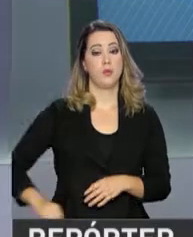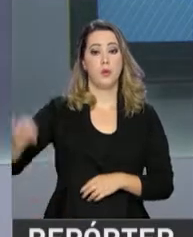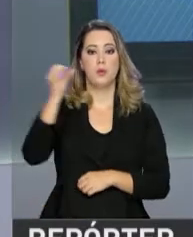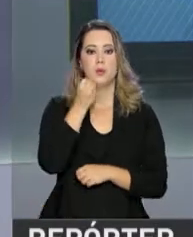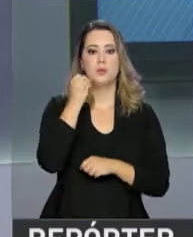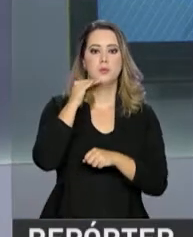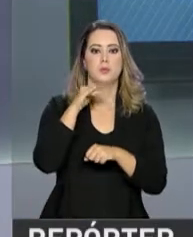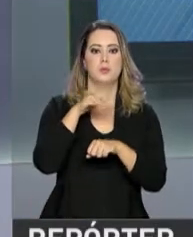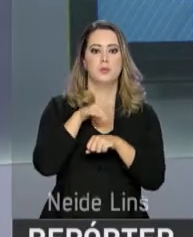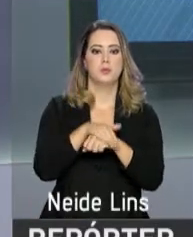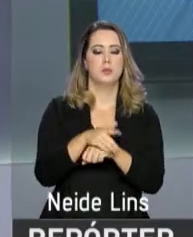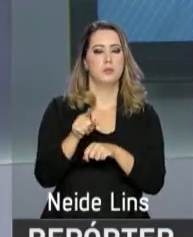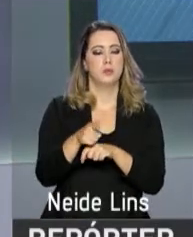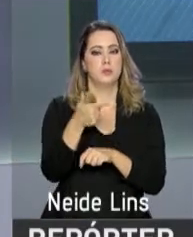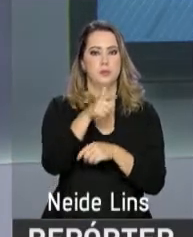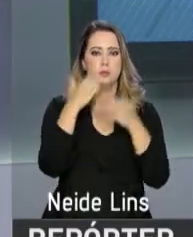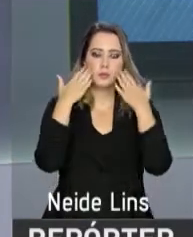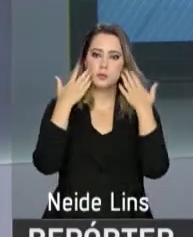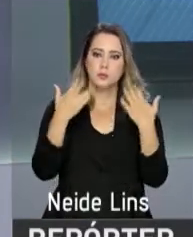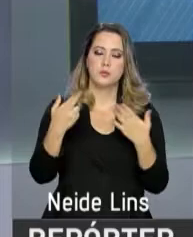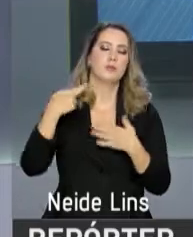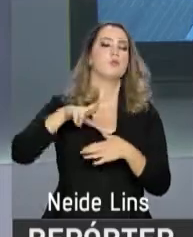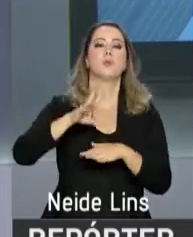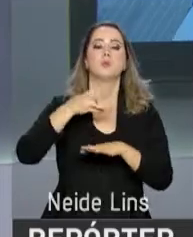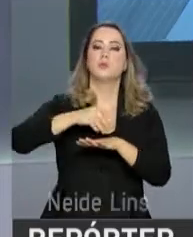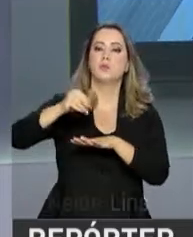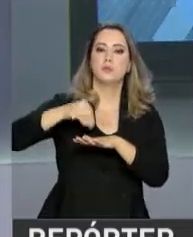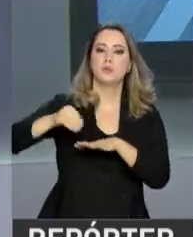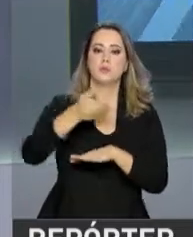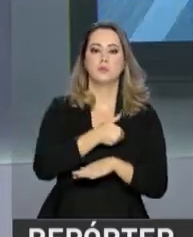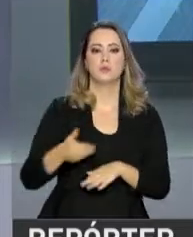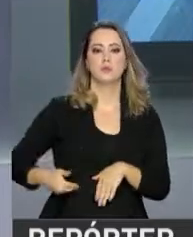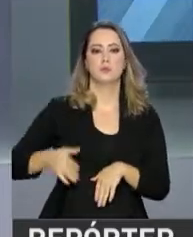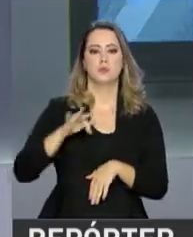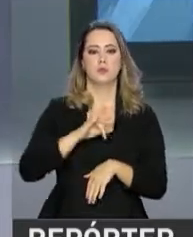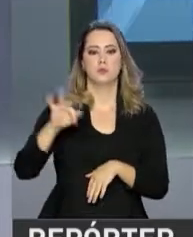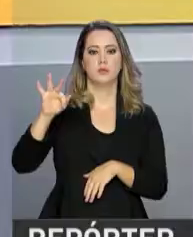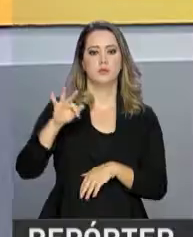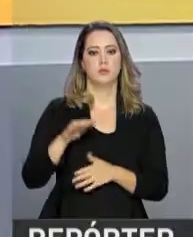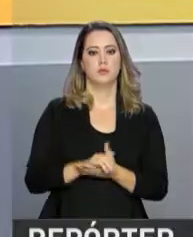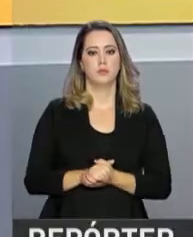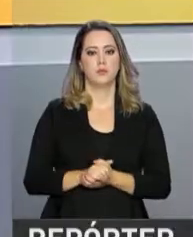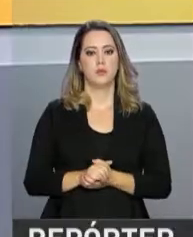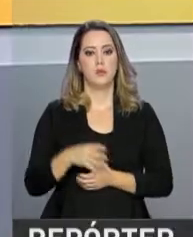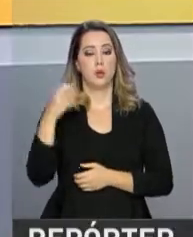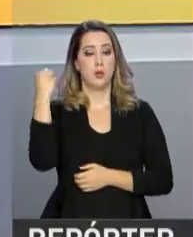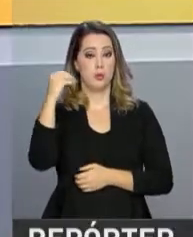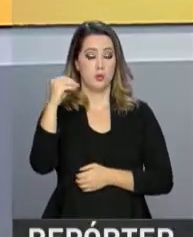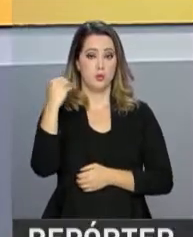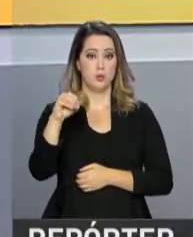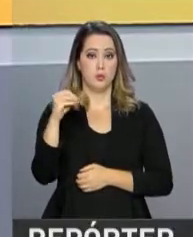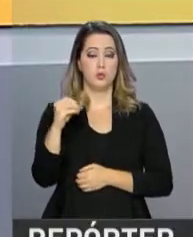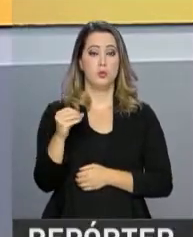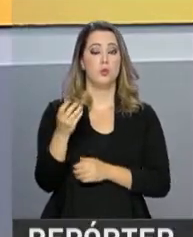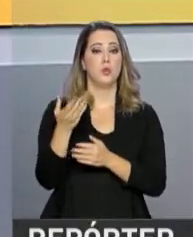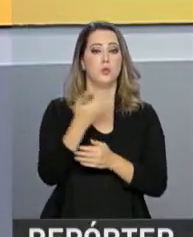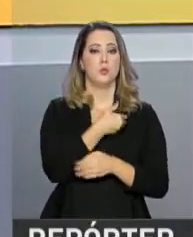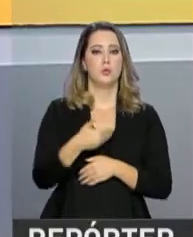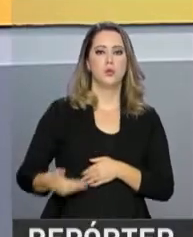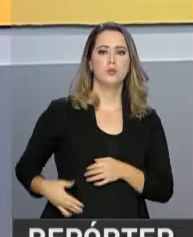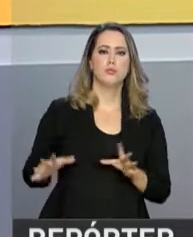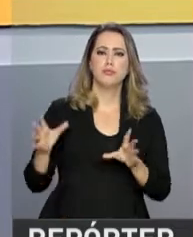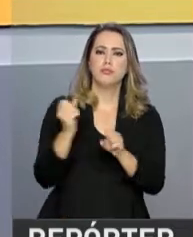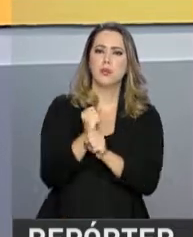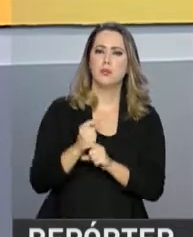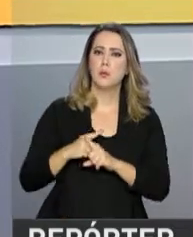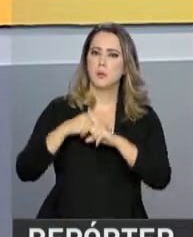Olá, boa noite. No ar, mais uma edição do Repórter NBR com as notícias do governo federal. Em outubro, as contas do governo fecharam com